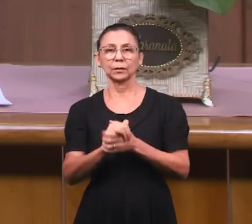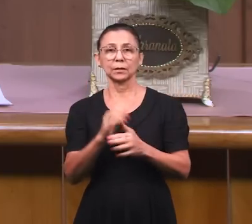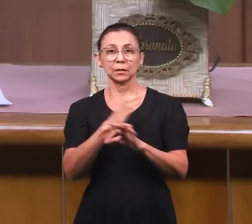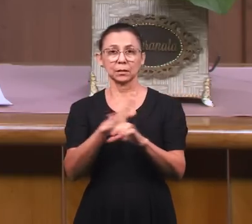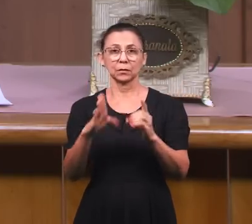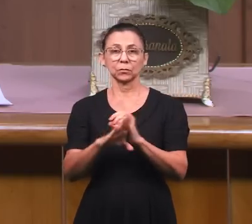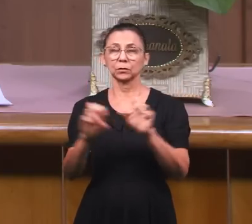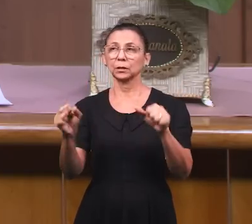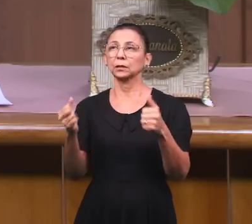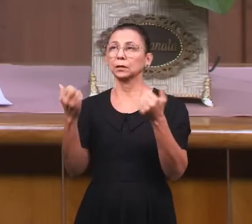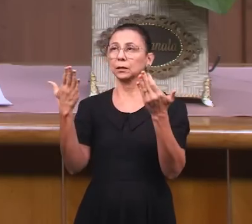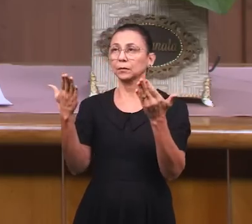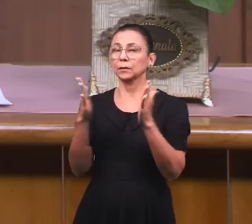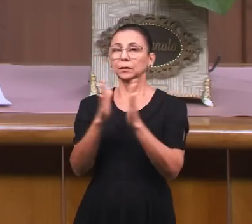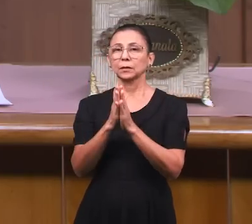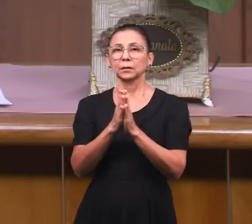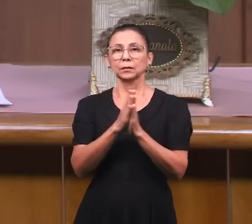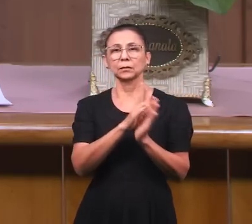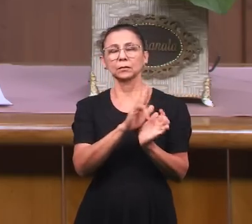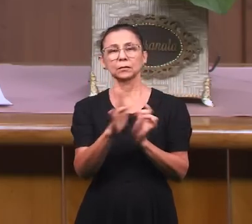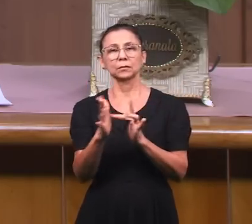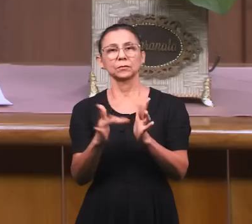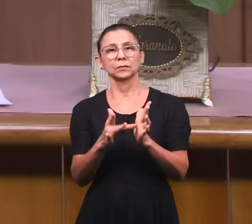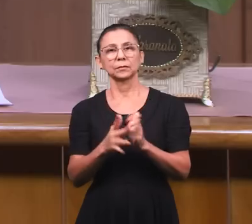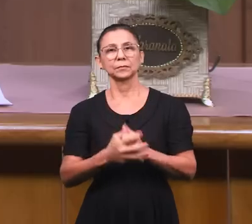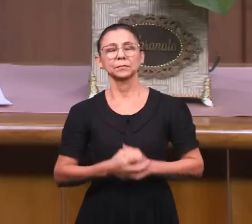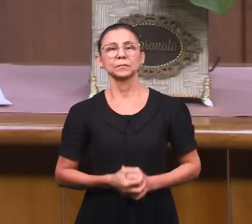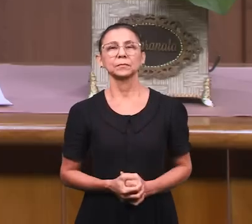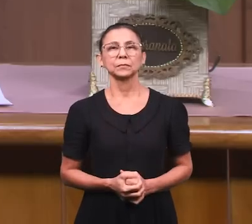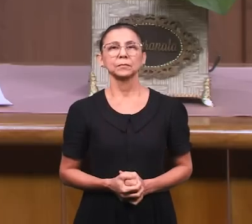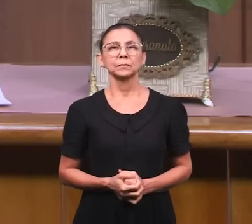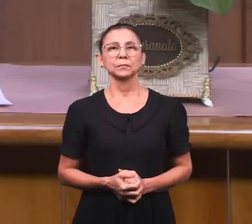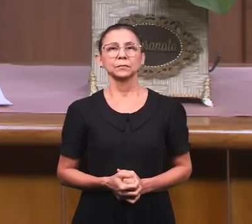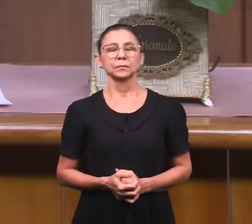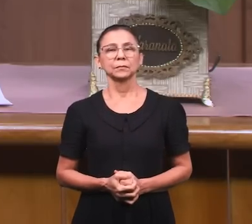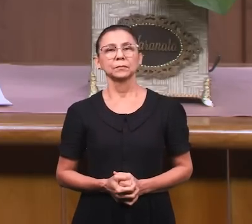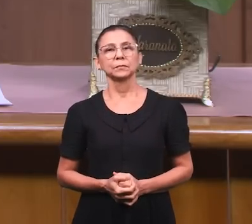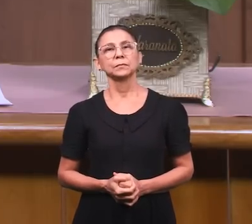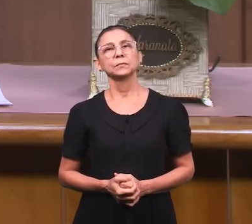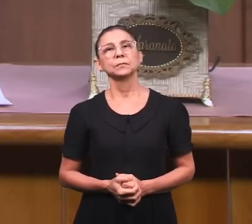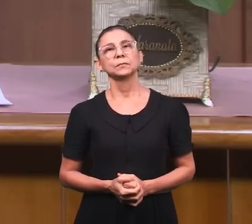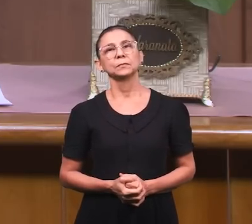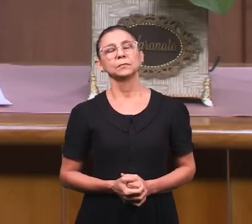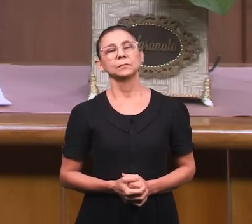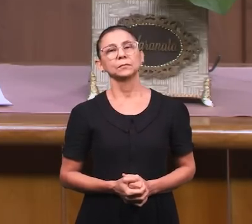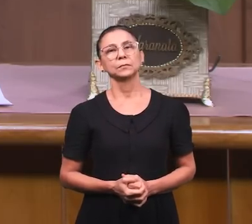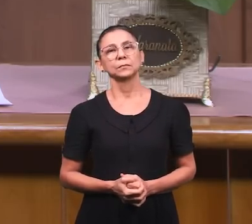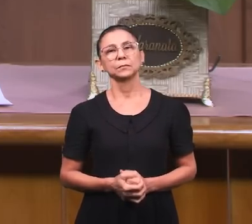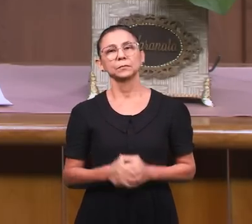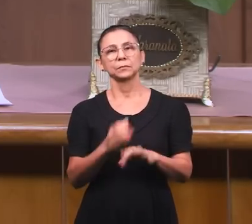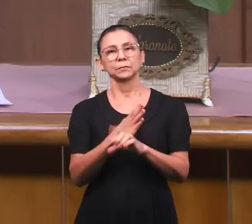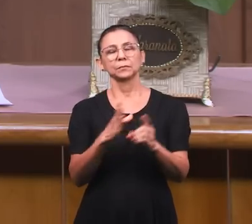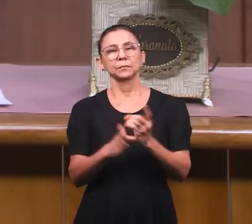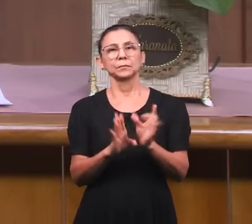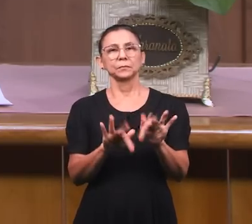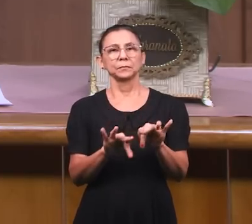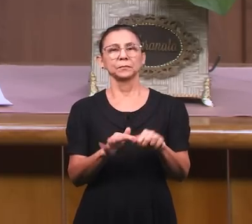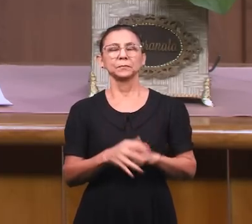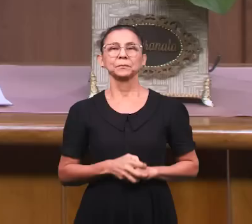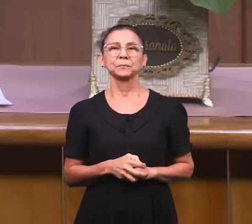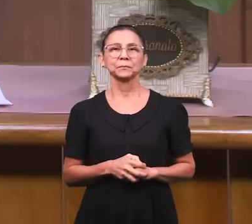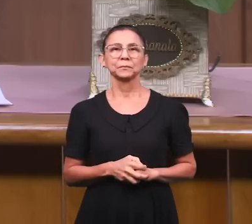este período na tua presença, nós assim oramos, em nome de Jesus. Amém. O nosso culto